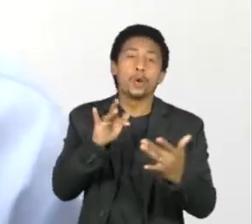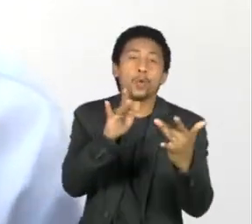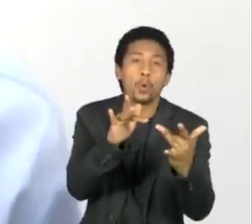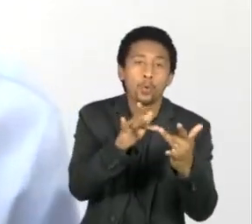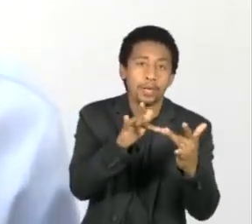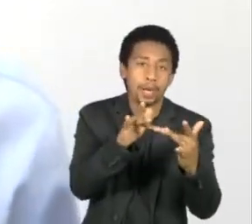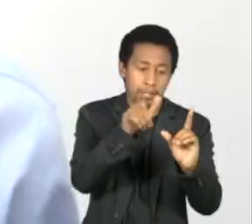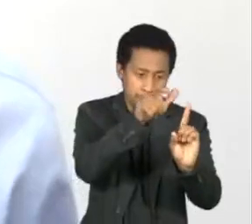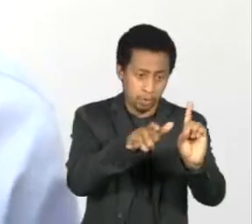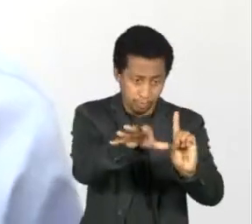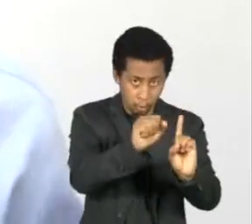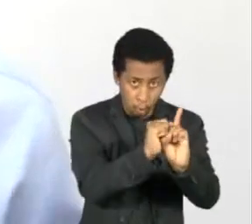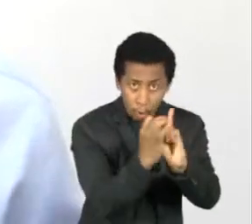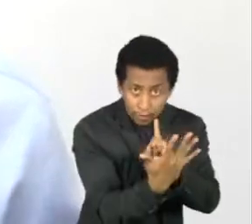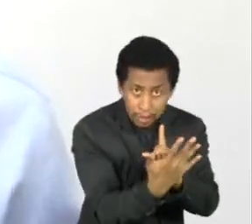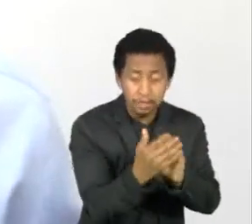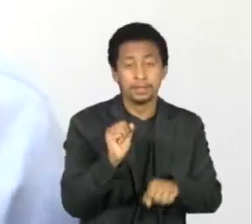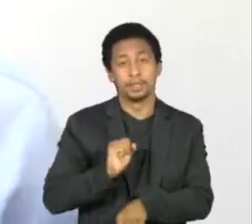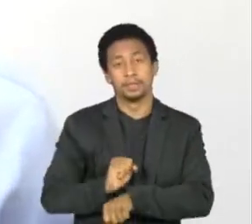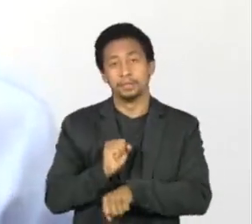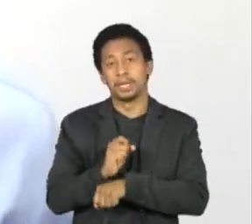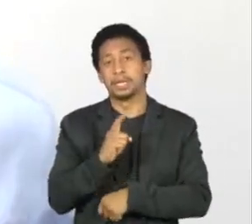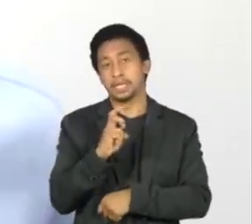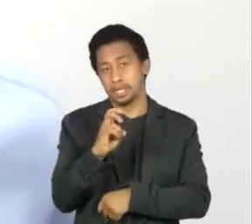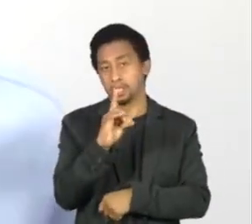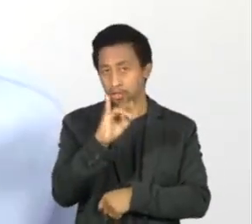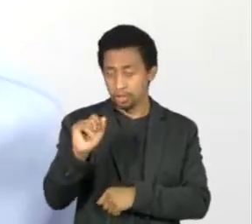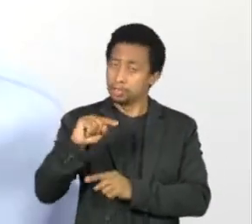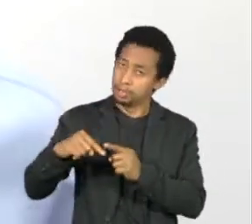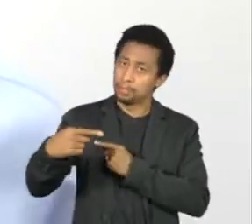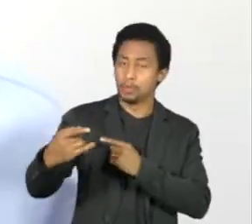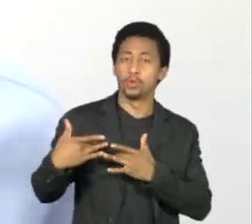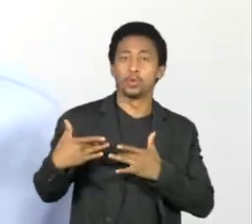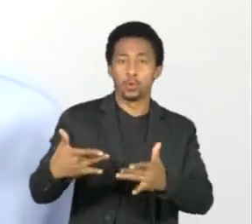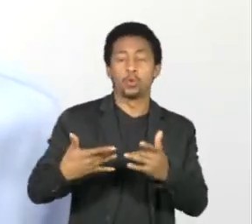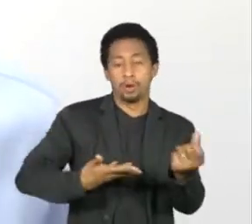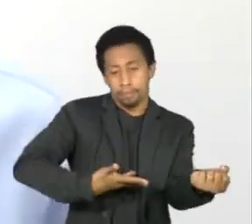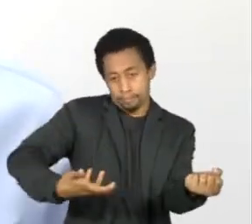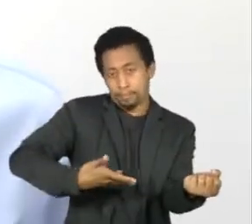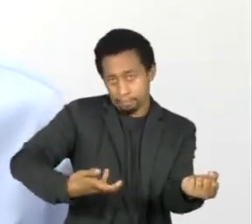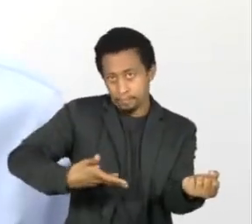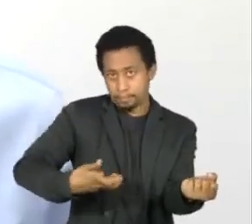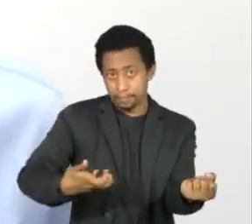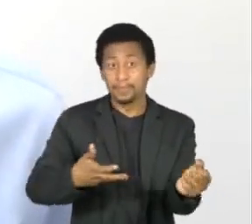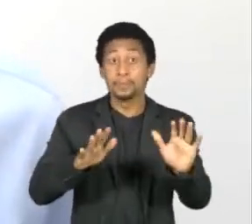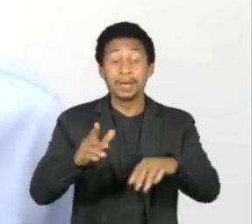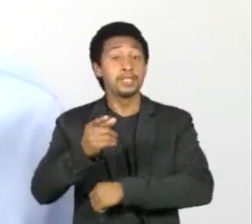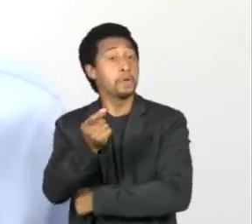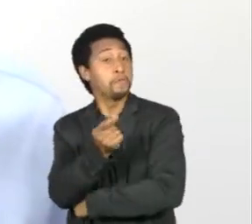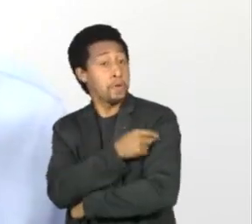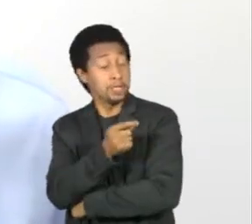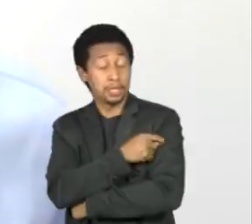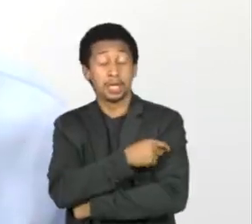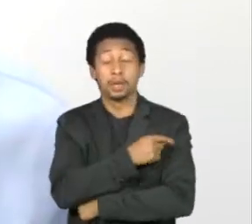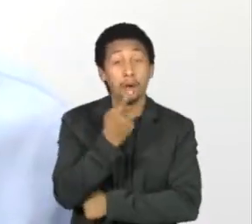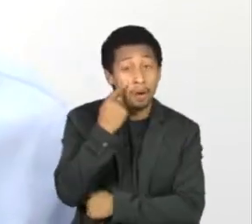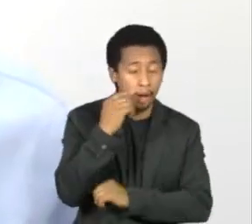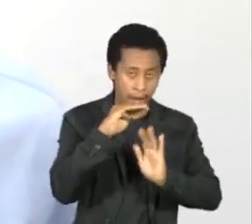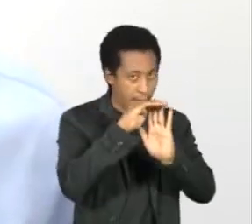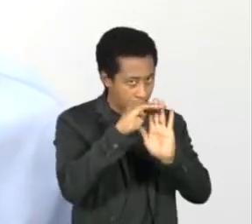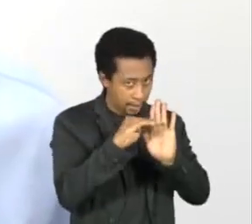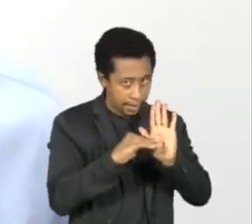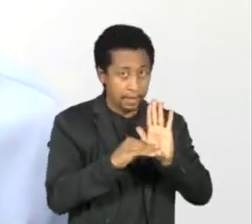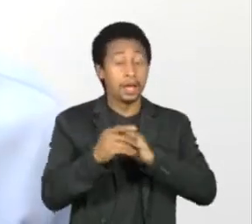contato com alguém com convide aguardar 15 dias até estará em relação às vacinas é tudo tranquilo a